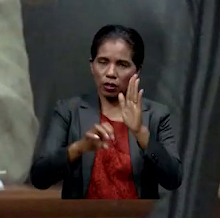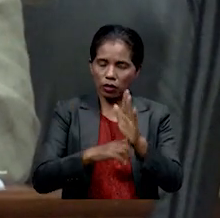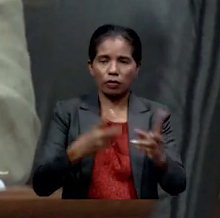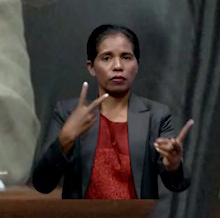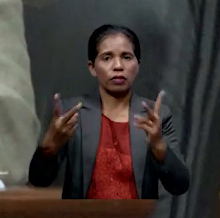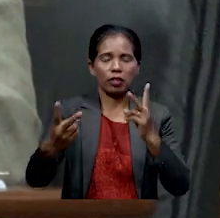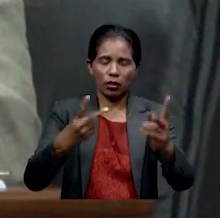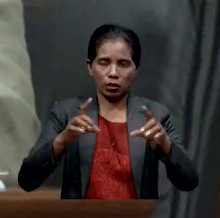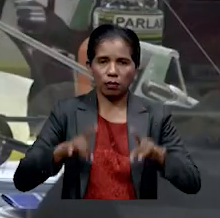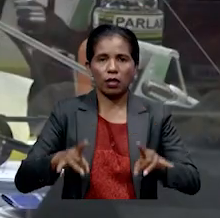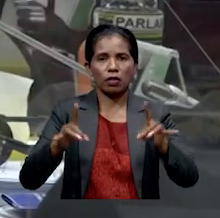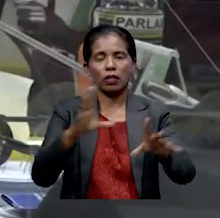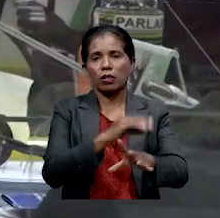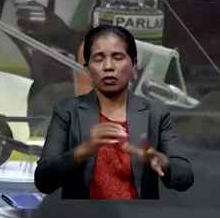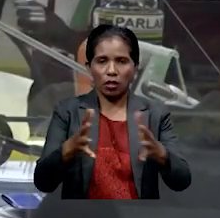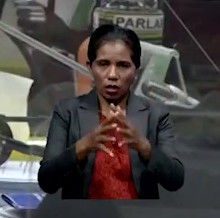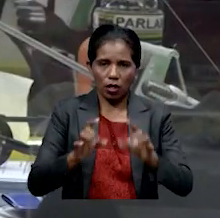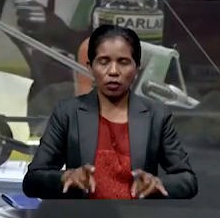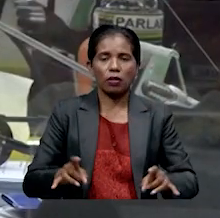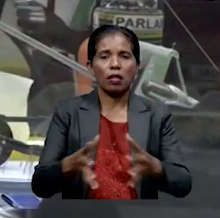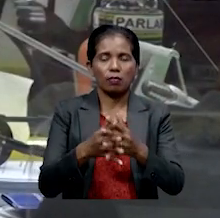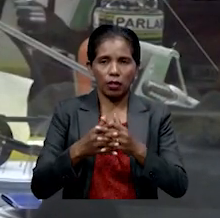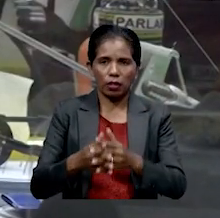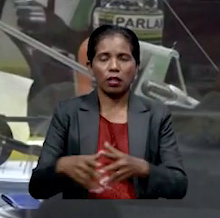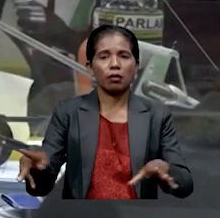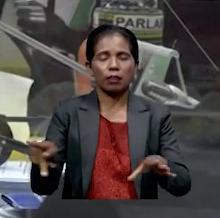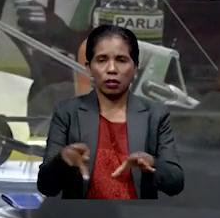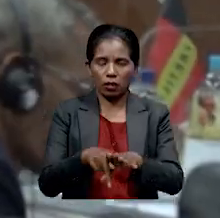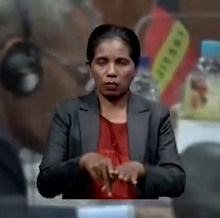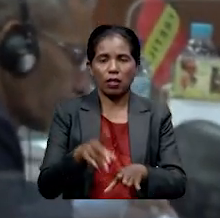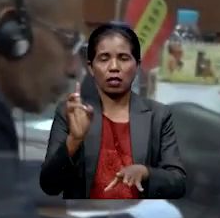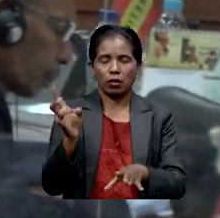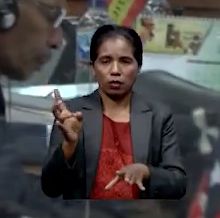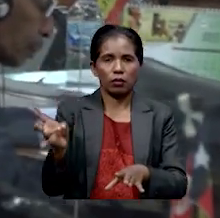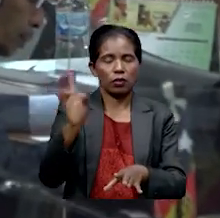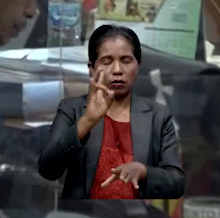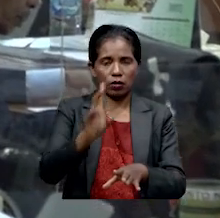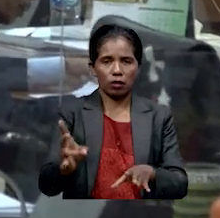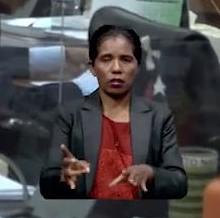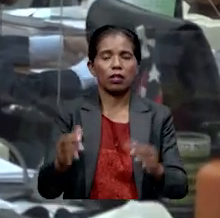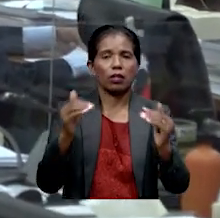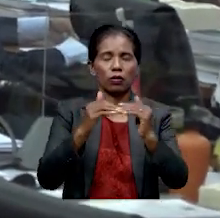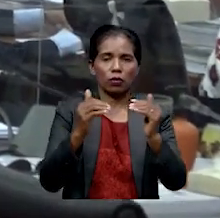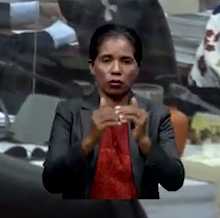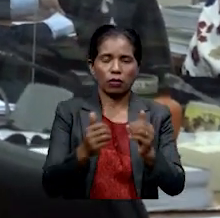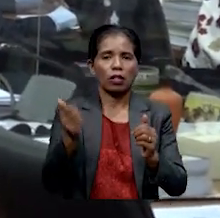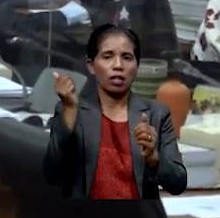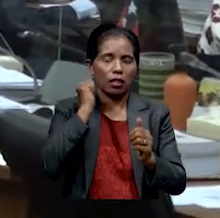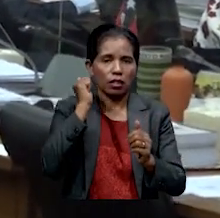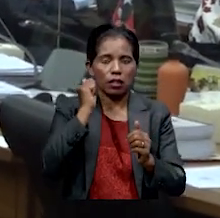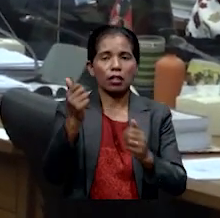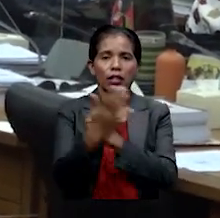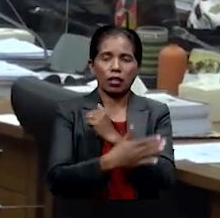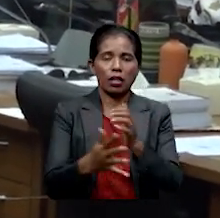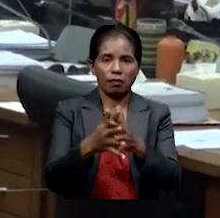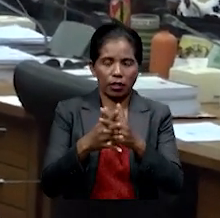estado ba Austrália no Nova York, ato participe e sessão e tunulo recenhito Assembleia Geral Nações Unidas. Parlamento Nacional